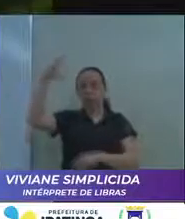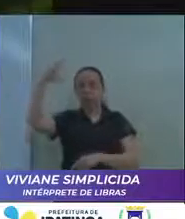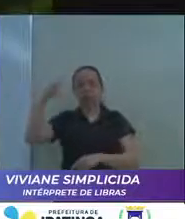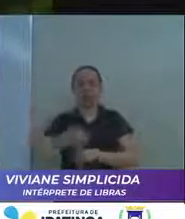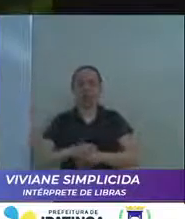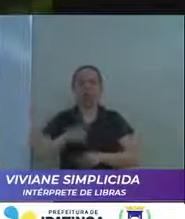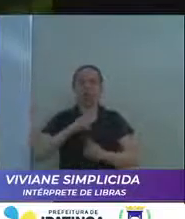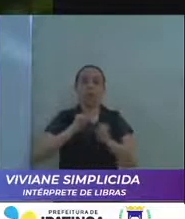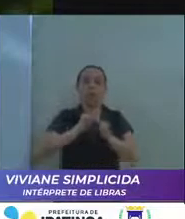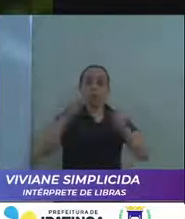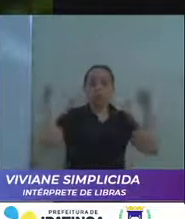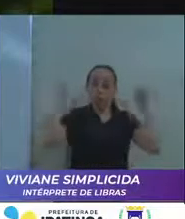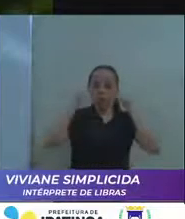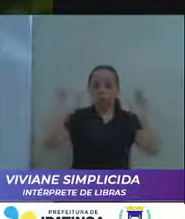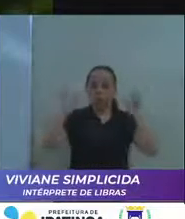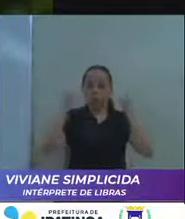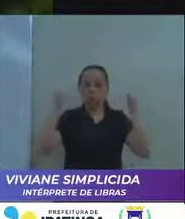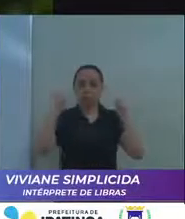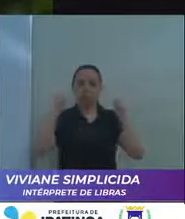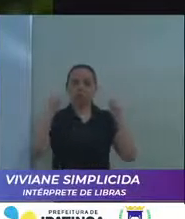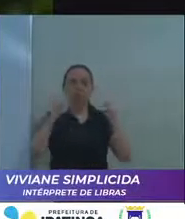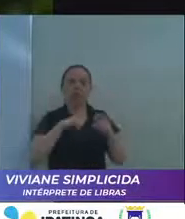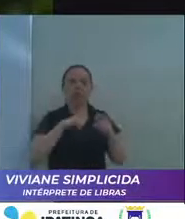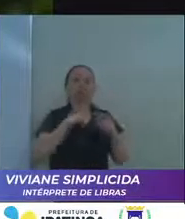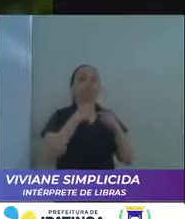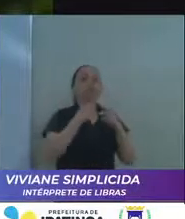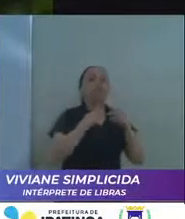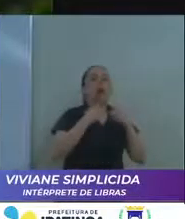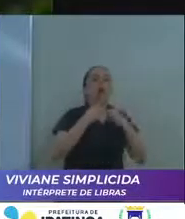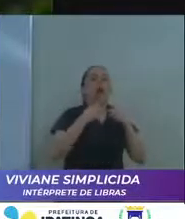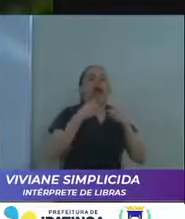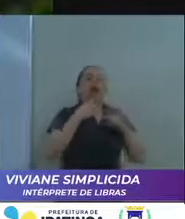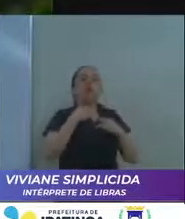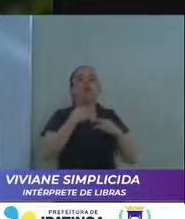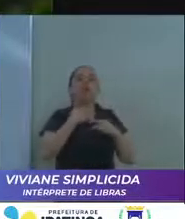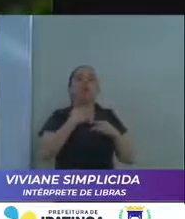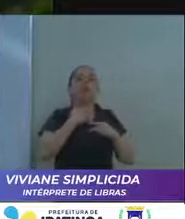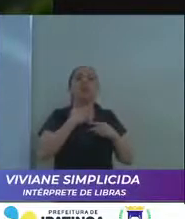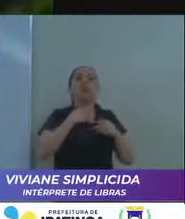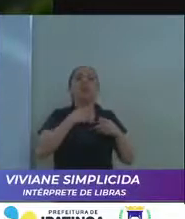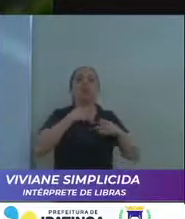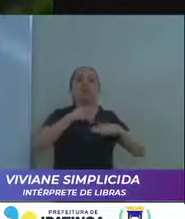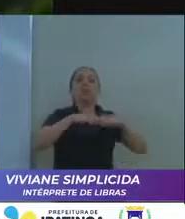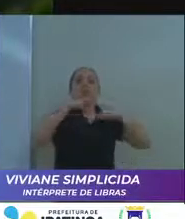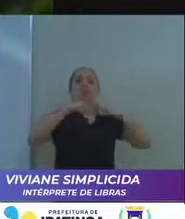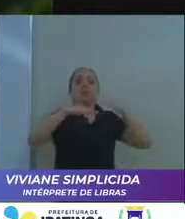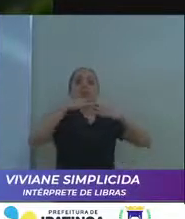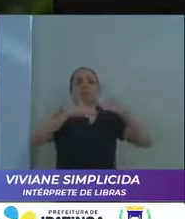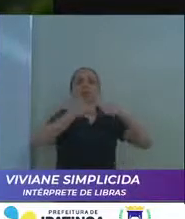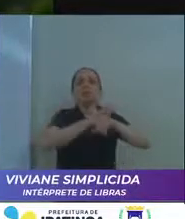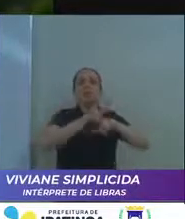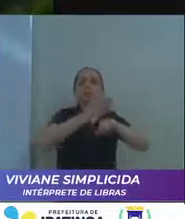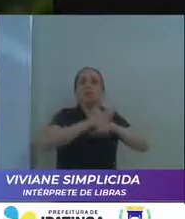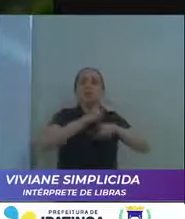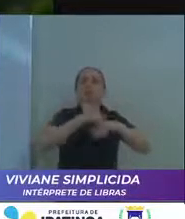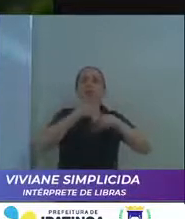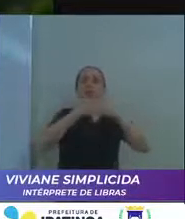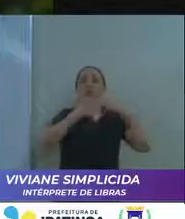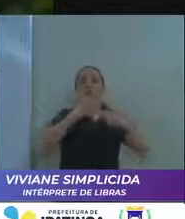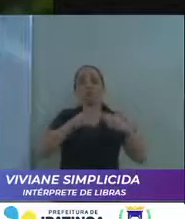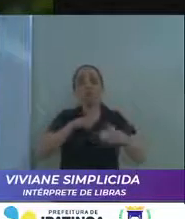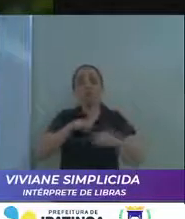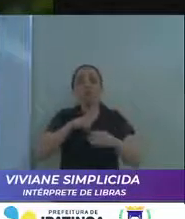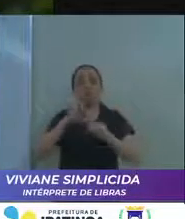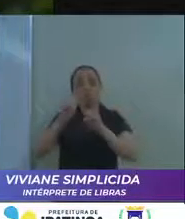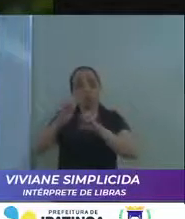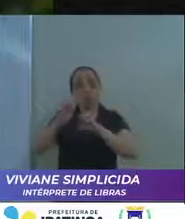Faça exercícios de aquecimento vocal antes do uso profissional da voz e desaquecimento vocal após o uso intensivo da voz. A